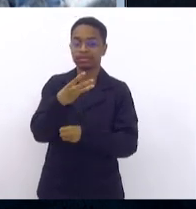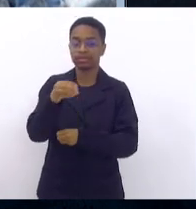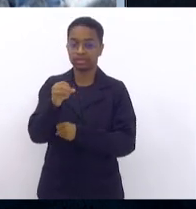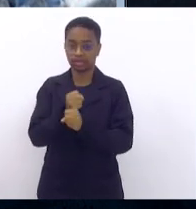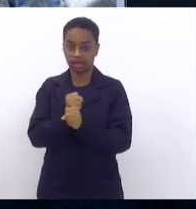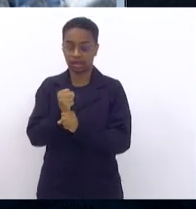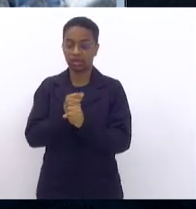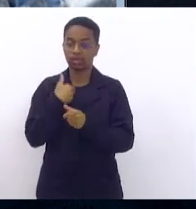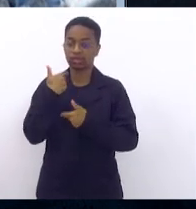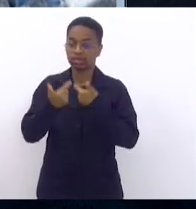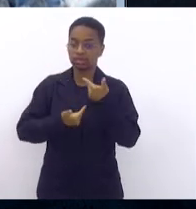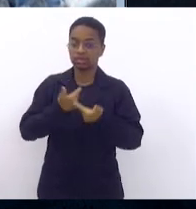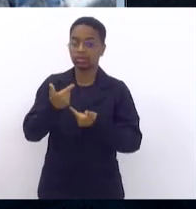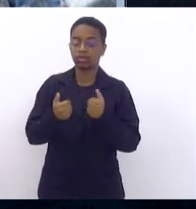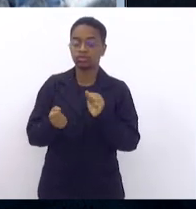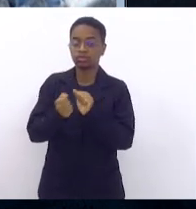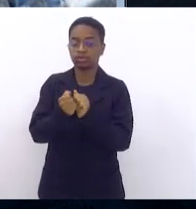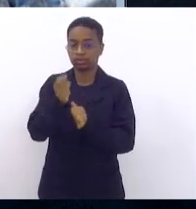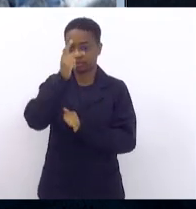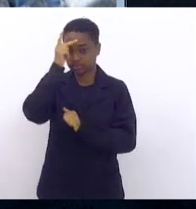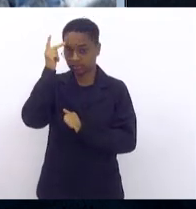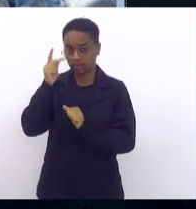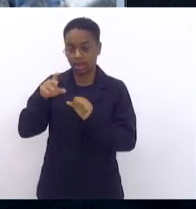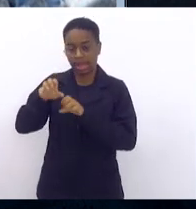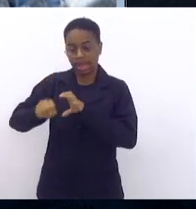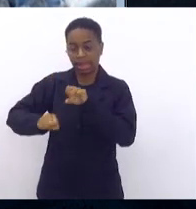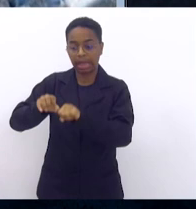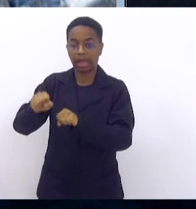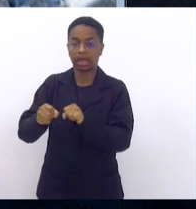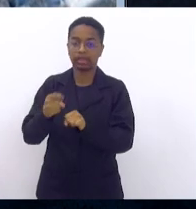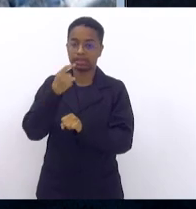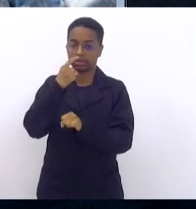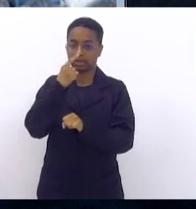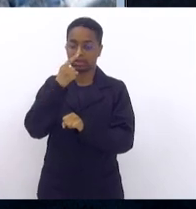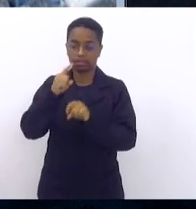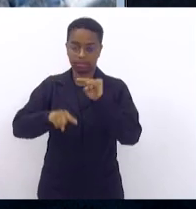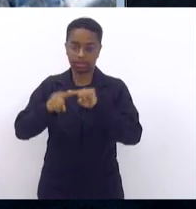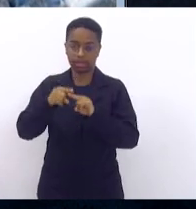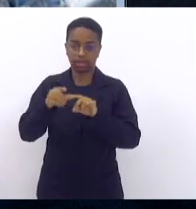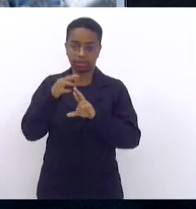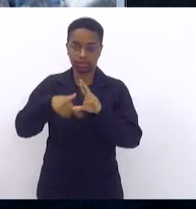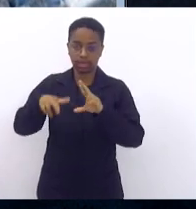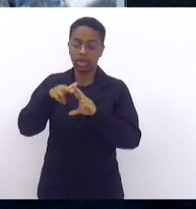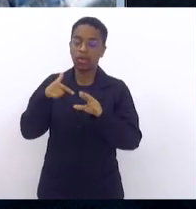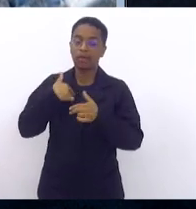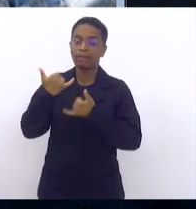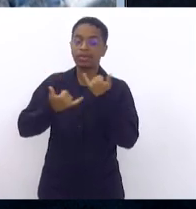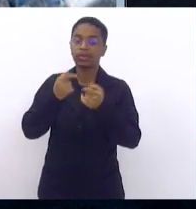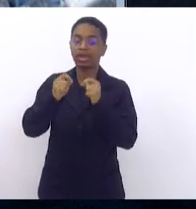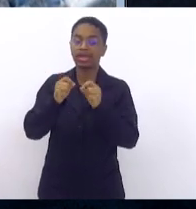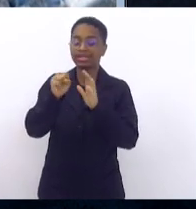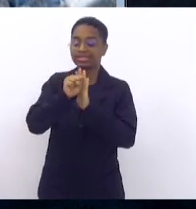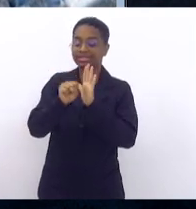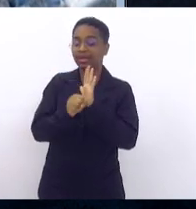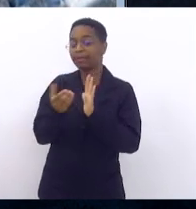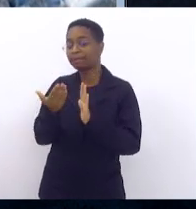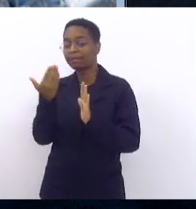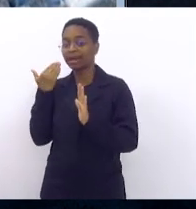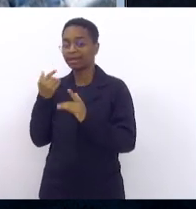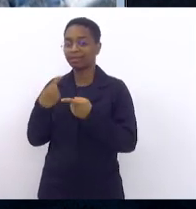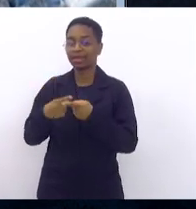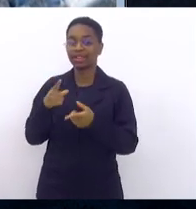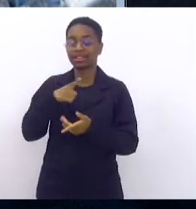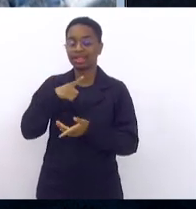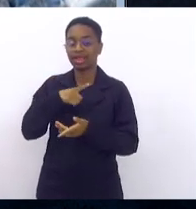eu venho trabalhando com catadoras e catadores e eu comecei o brinco lá no século passado né quando ainda existia